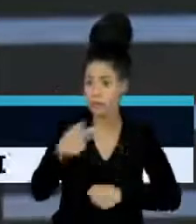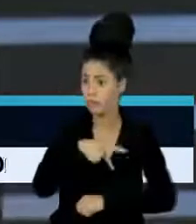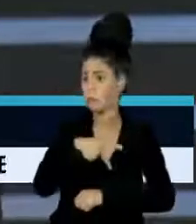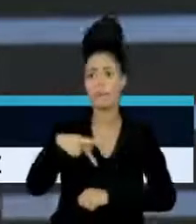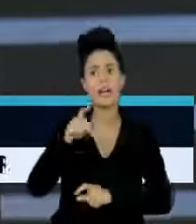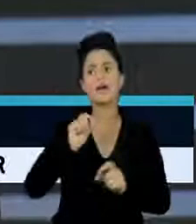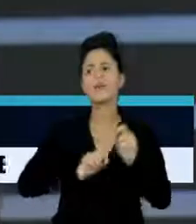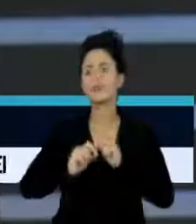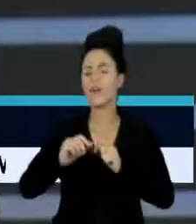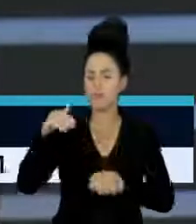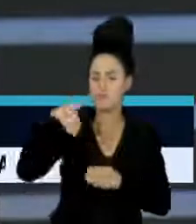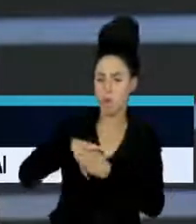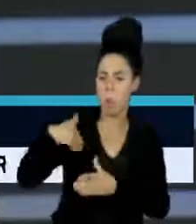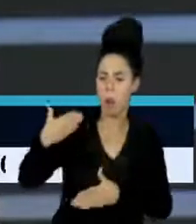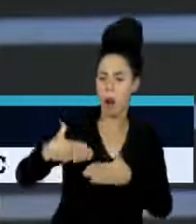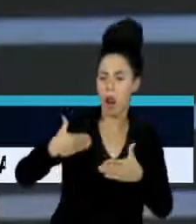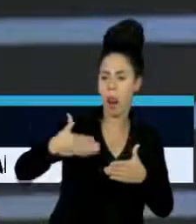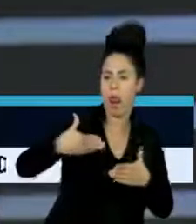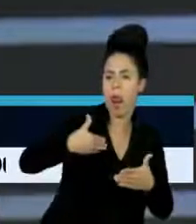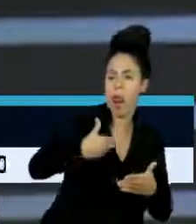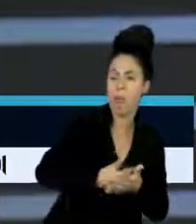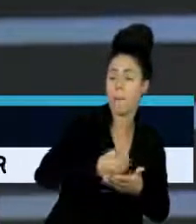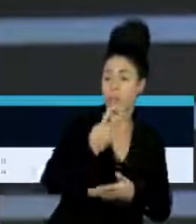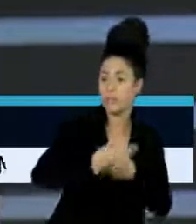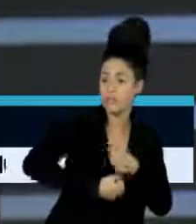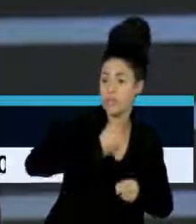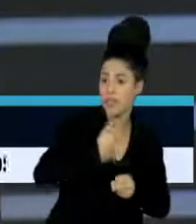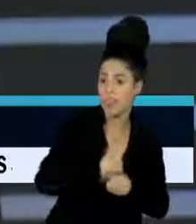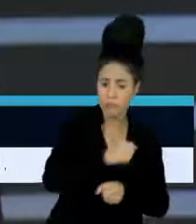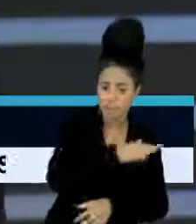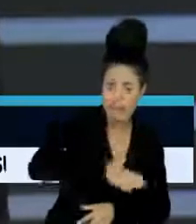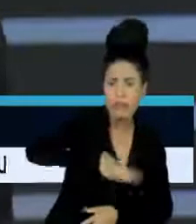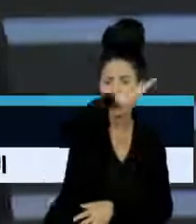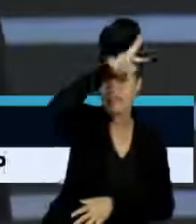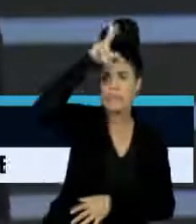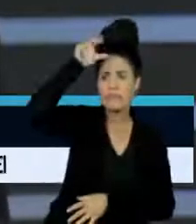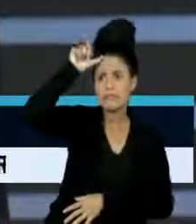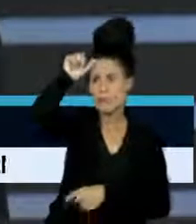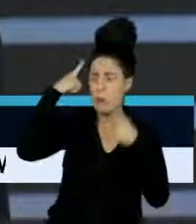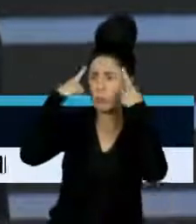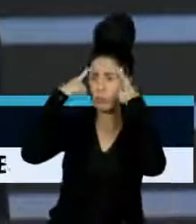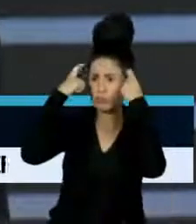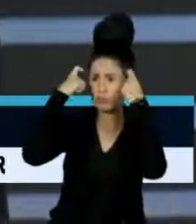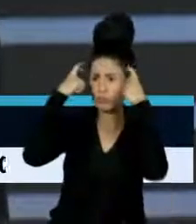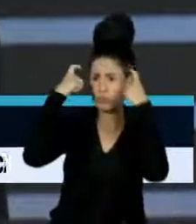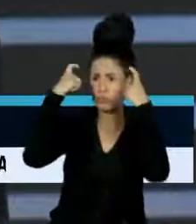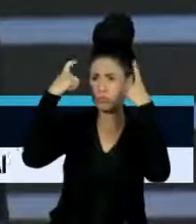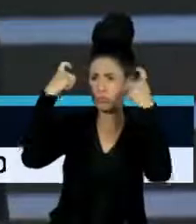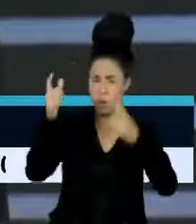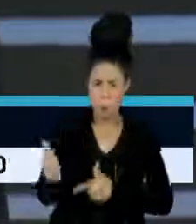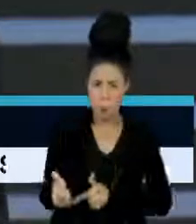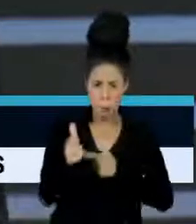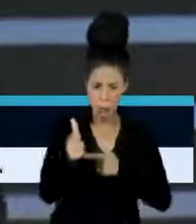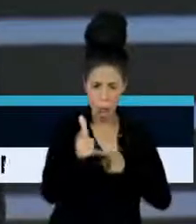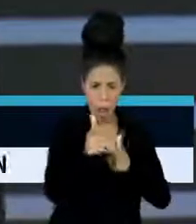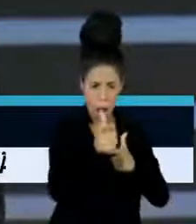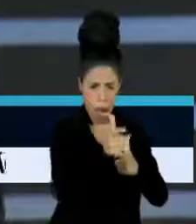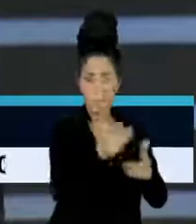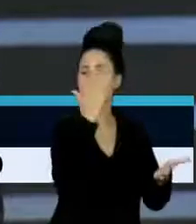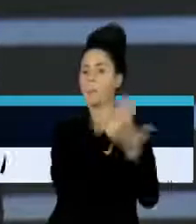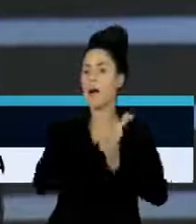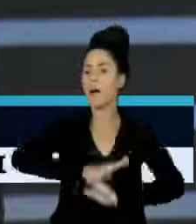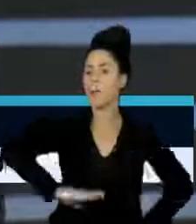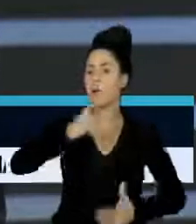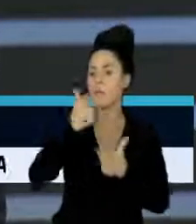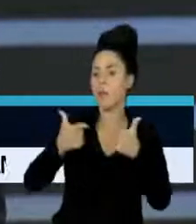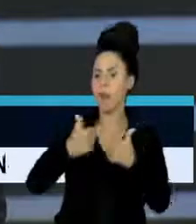e ao longo do governo. Aquela é uma região extraordinariamente violenta, em que os conflitos são resolvidos à bala. Se o chefe